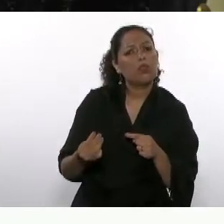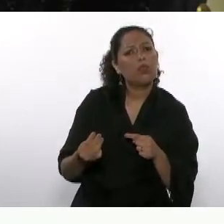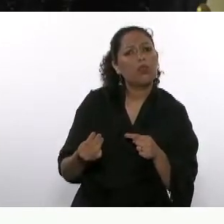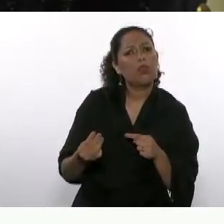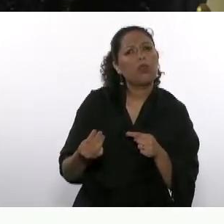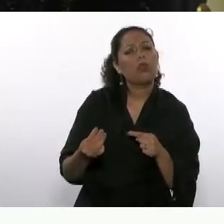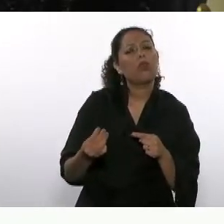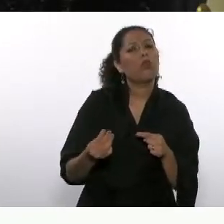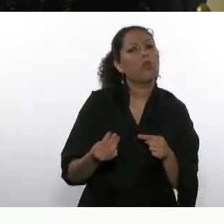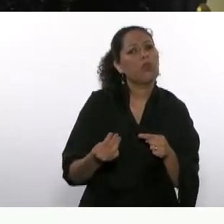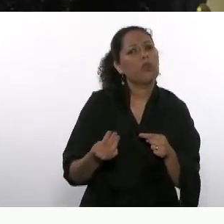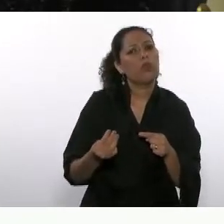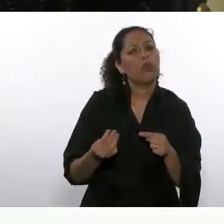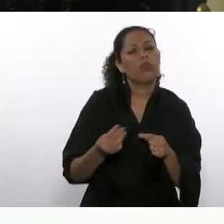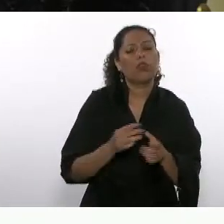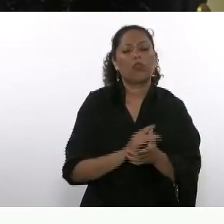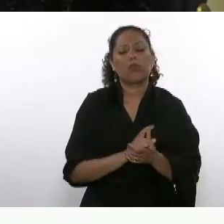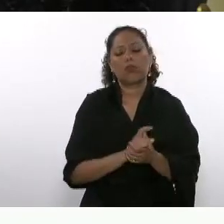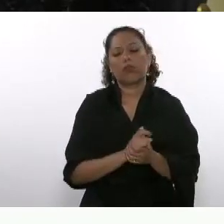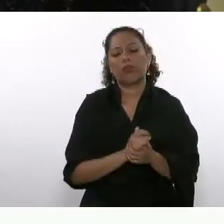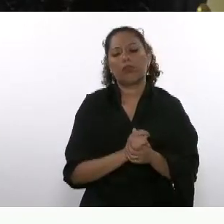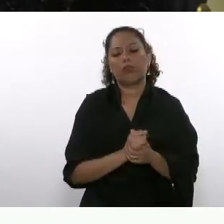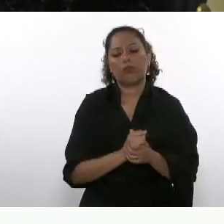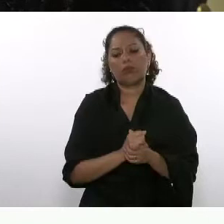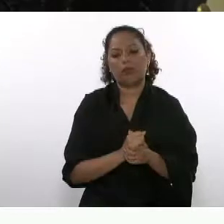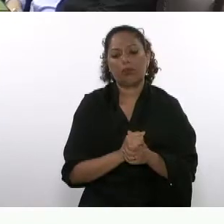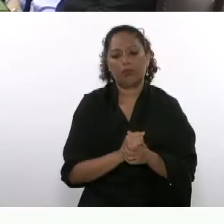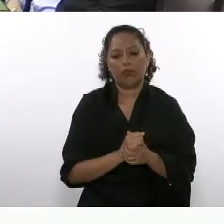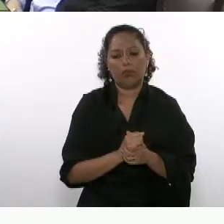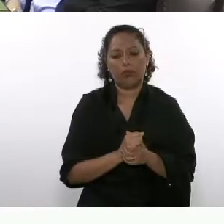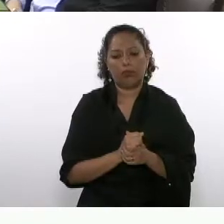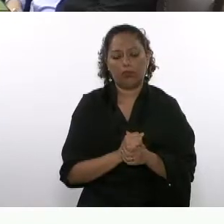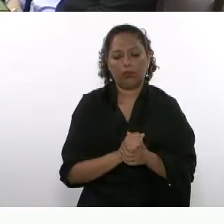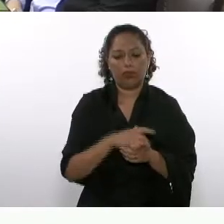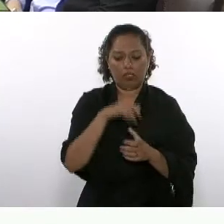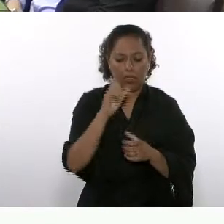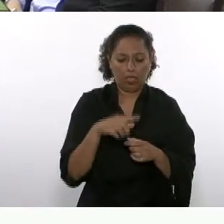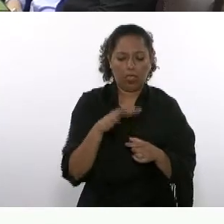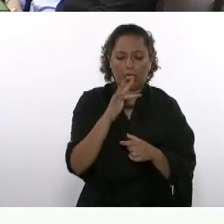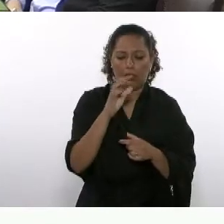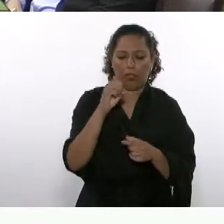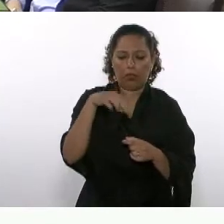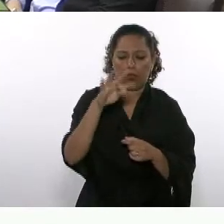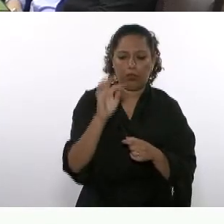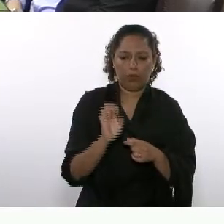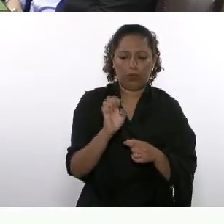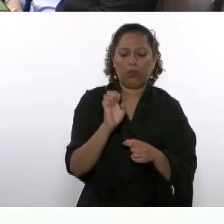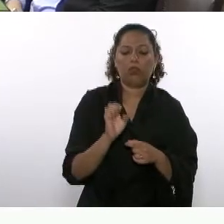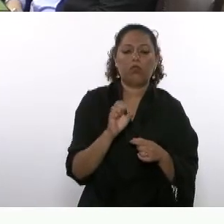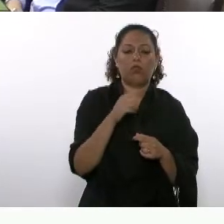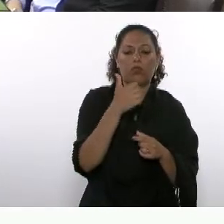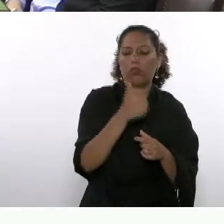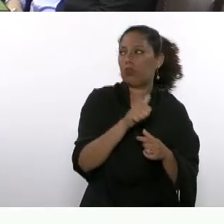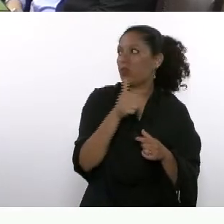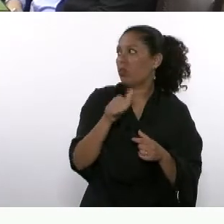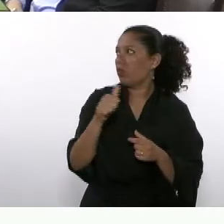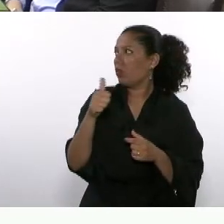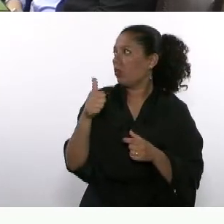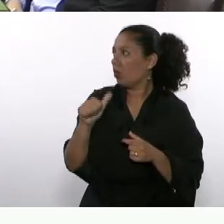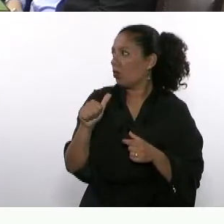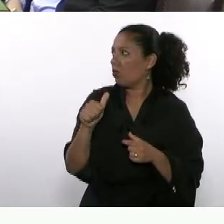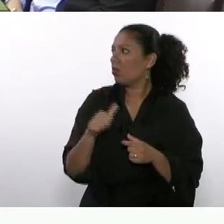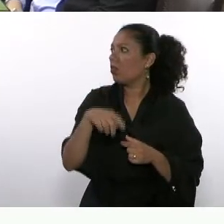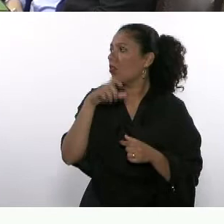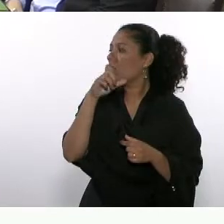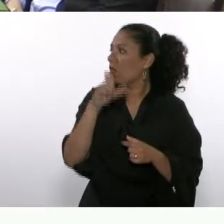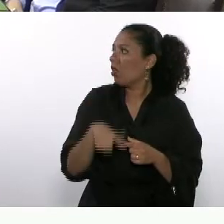fortalecimento institucional do setor turístico. Ele é a fonte 111, tá? Fonte de crédito, é uma